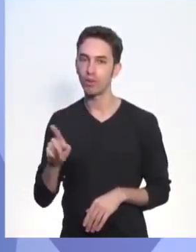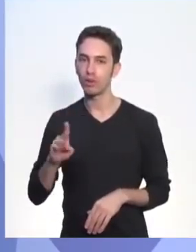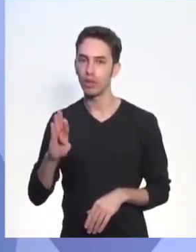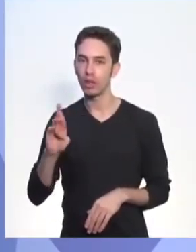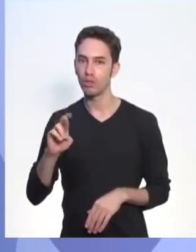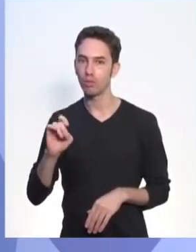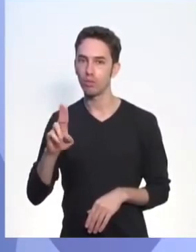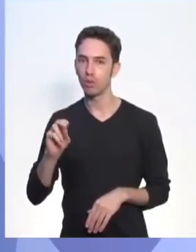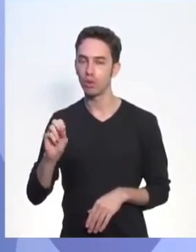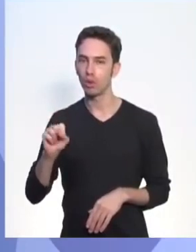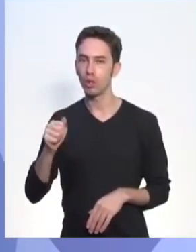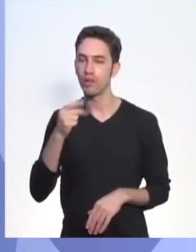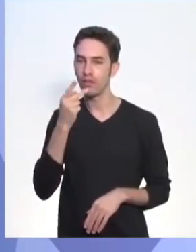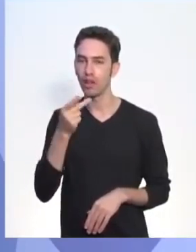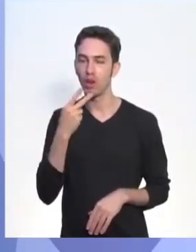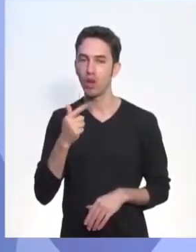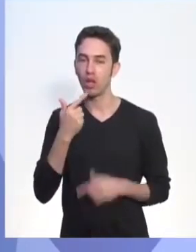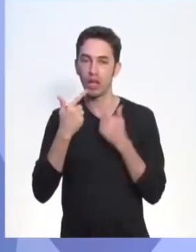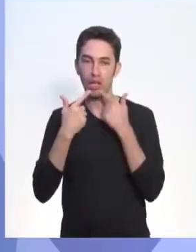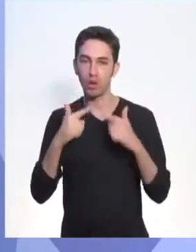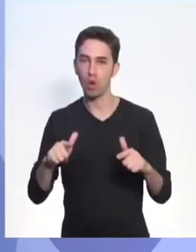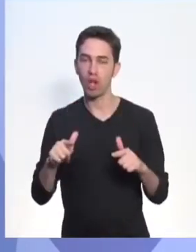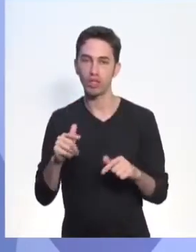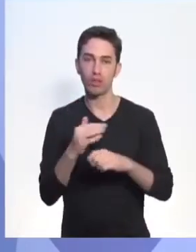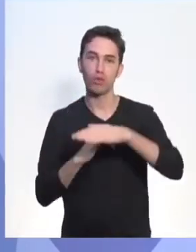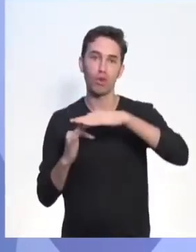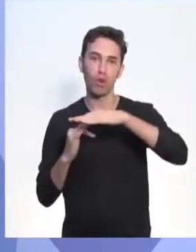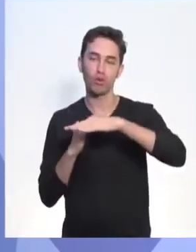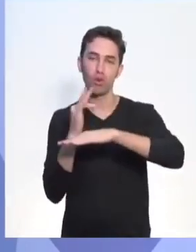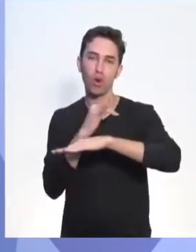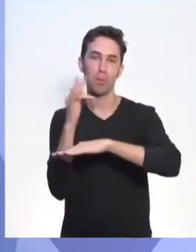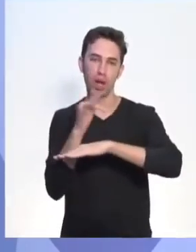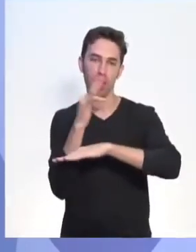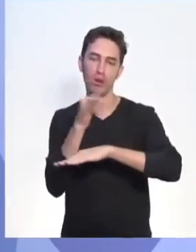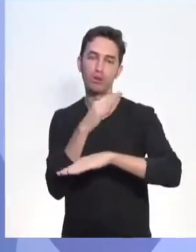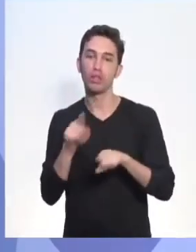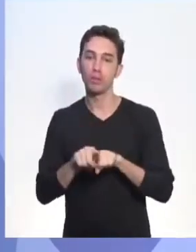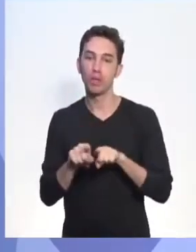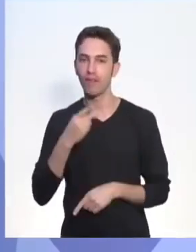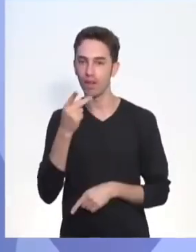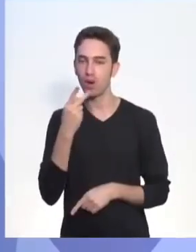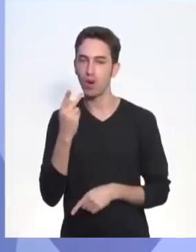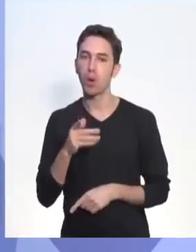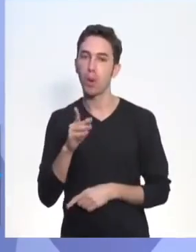linguagem formal, certinho. Da professora Zilda.